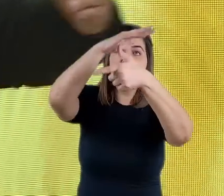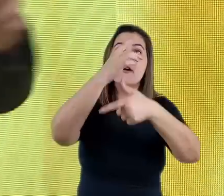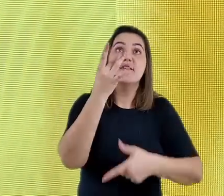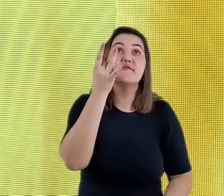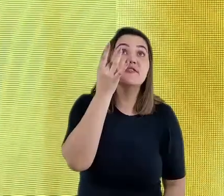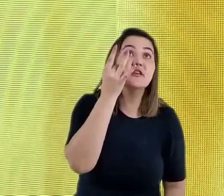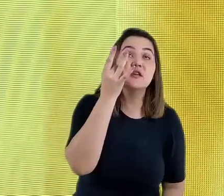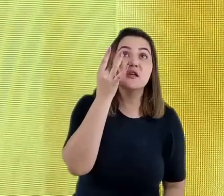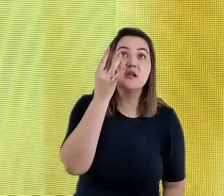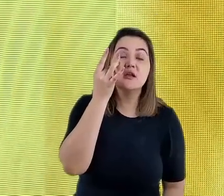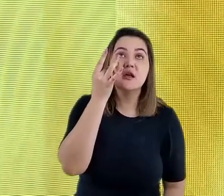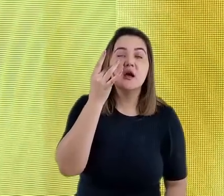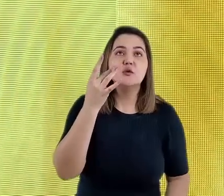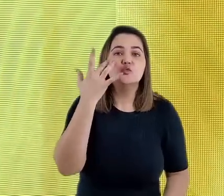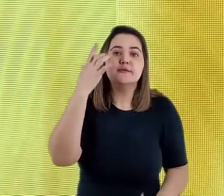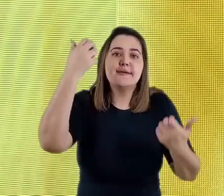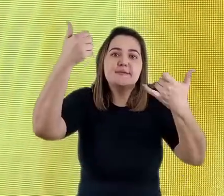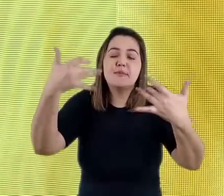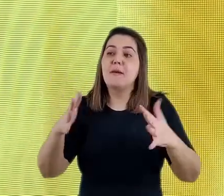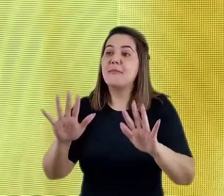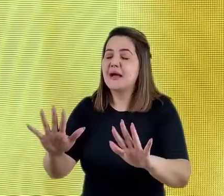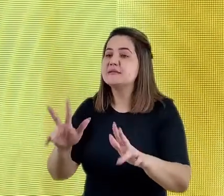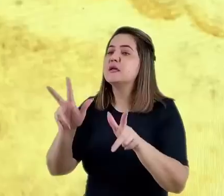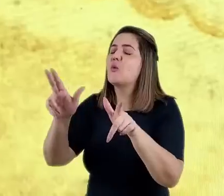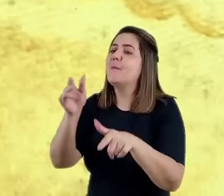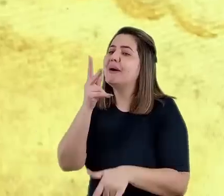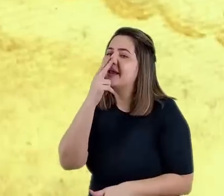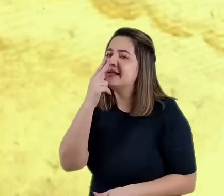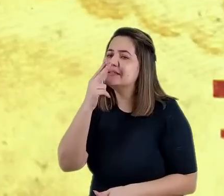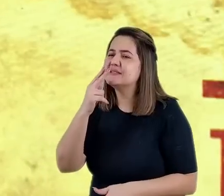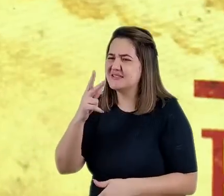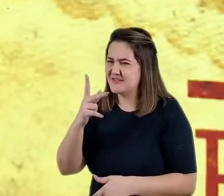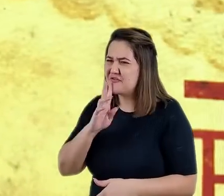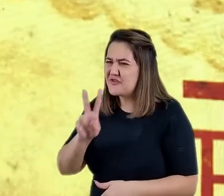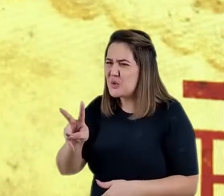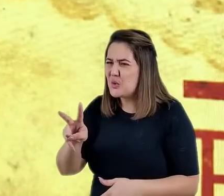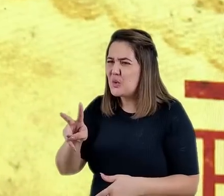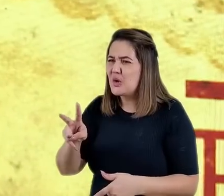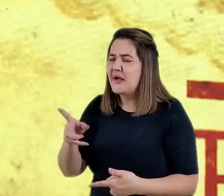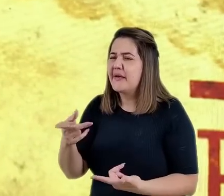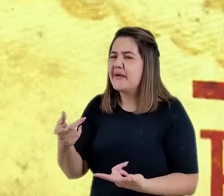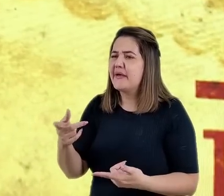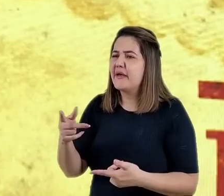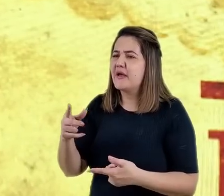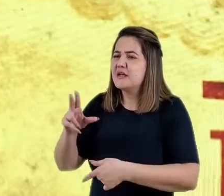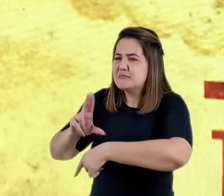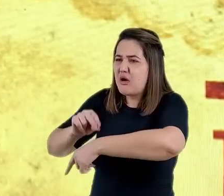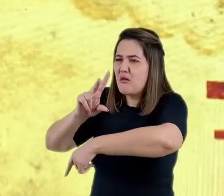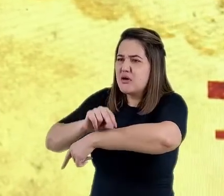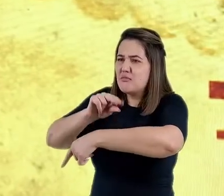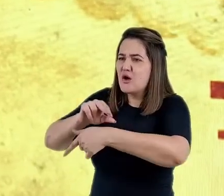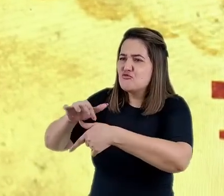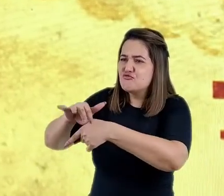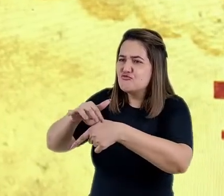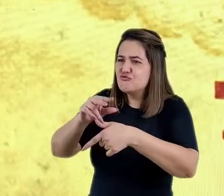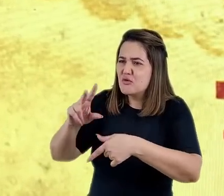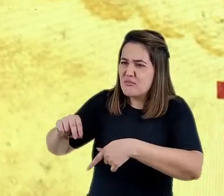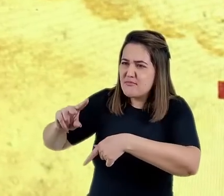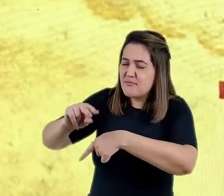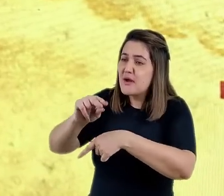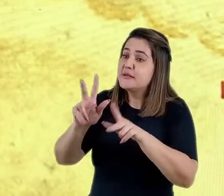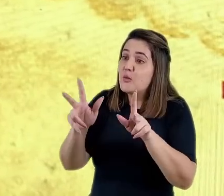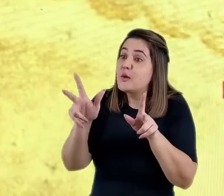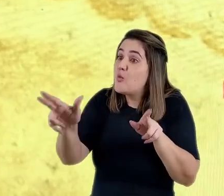gigante também com pessoas na barriga dela. É mais ou menos isso que acontece com os profetas da Bíblia. Eles viram